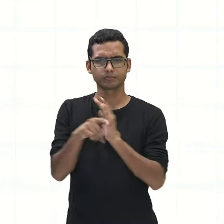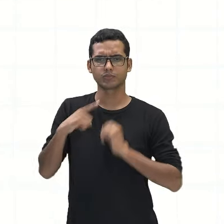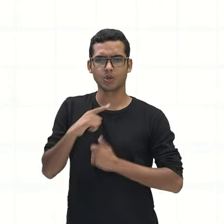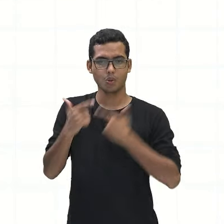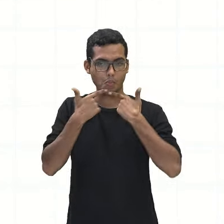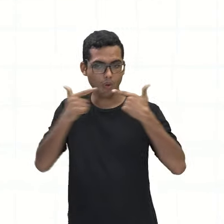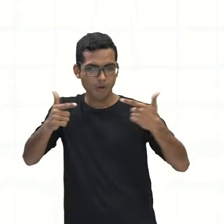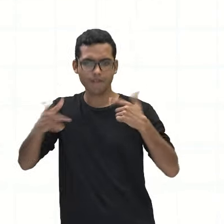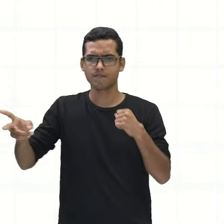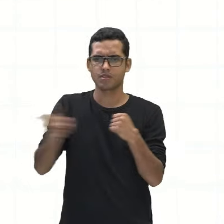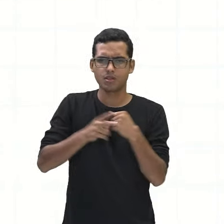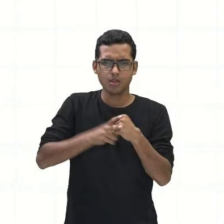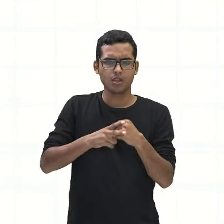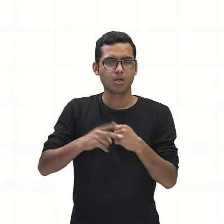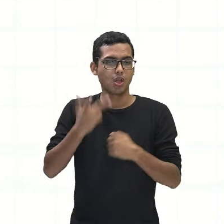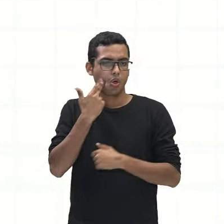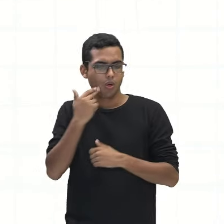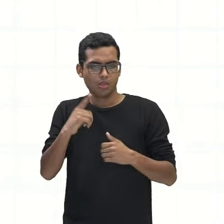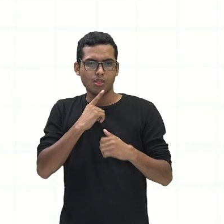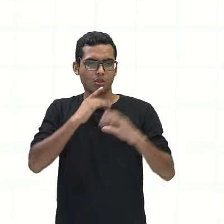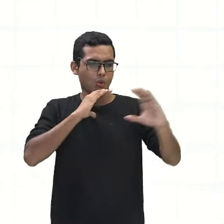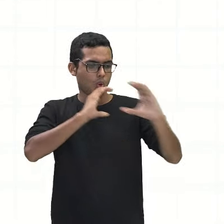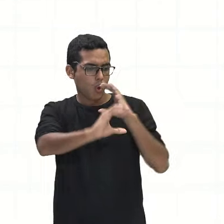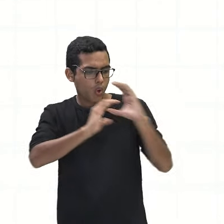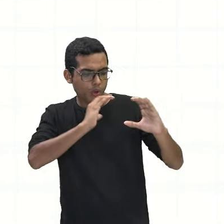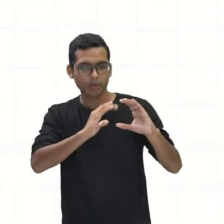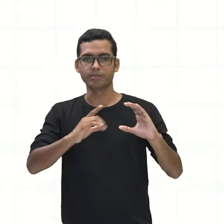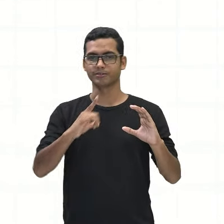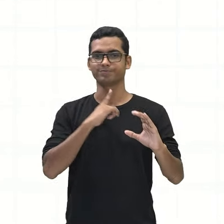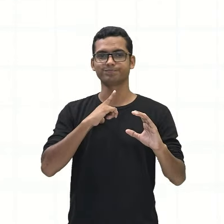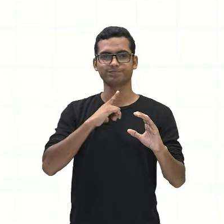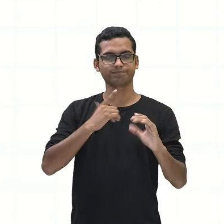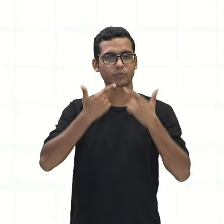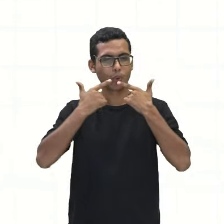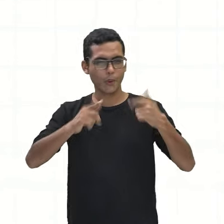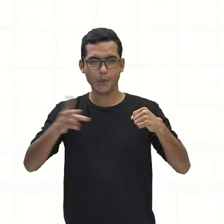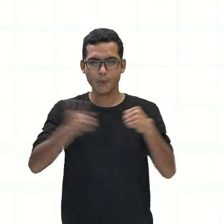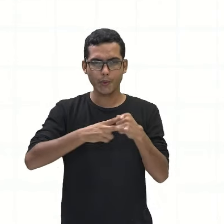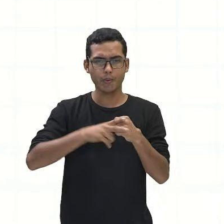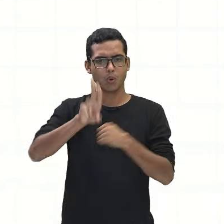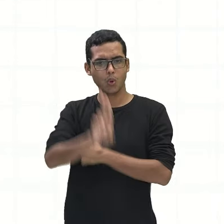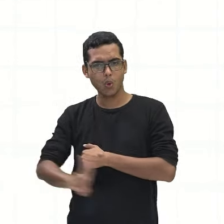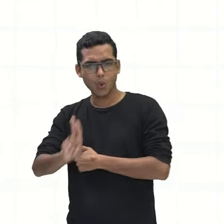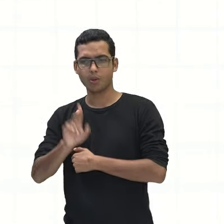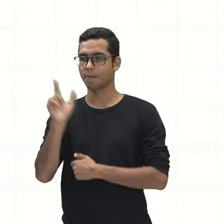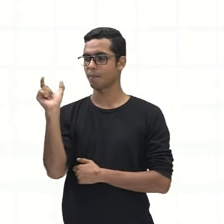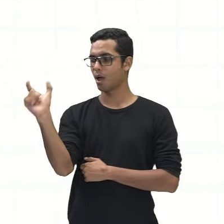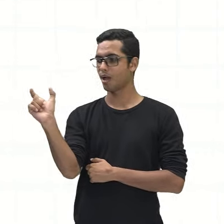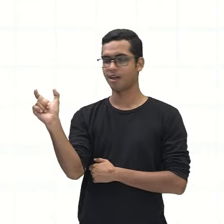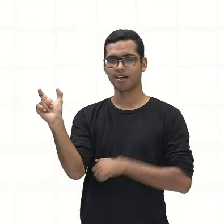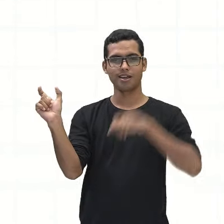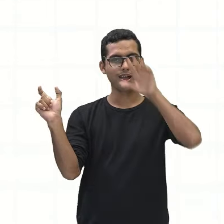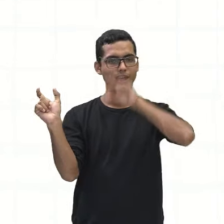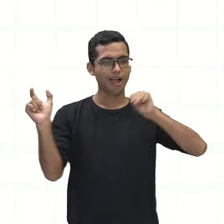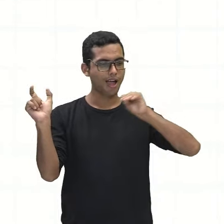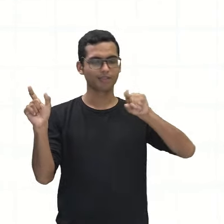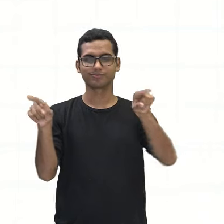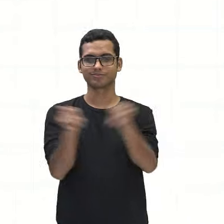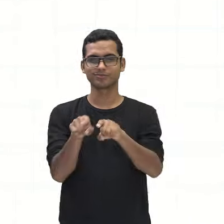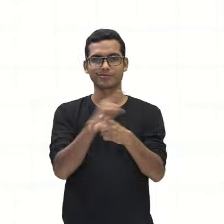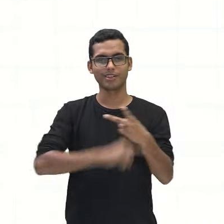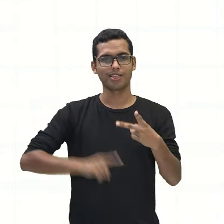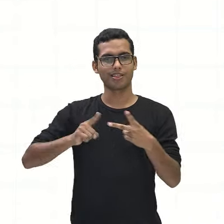forma mais comum de comunicação. Ela é o tipo de linguagem que usa palavras escritas